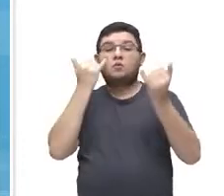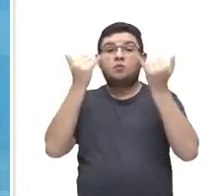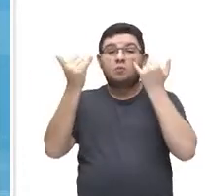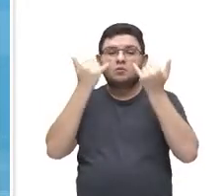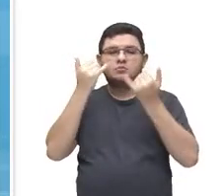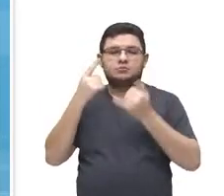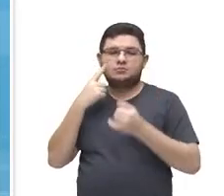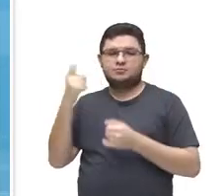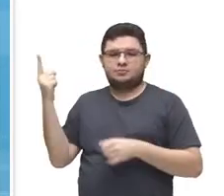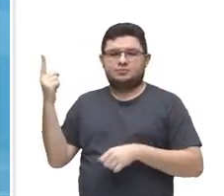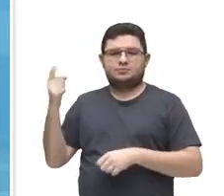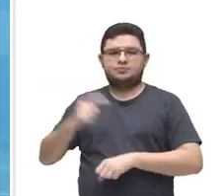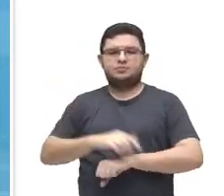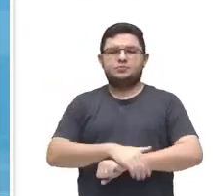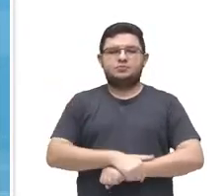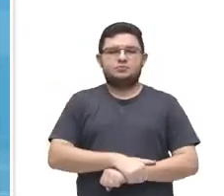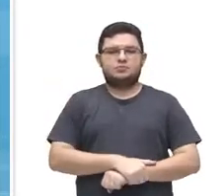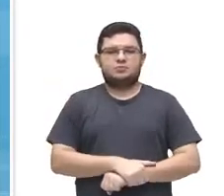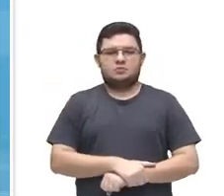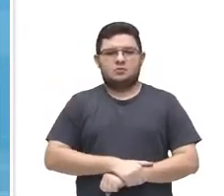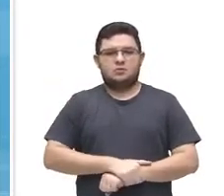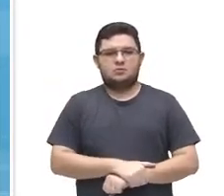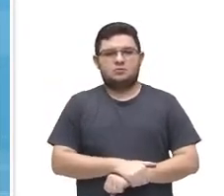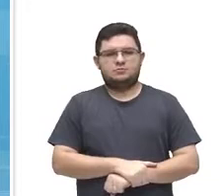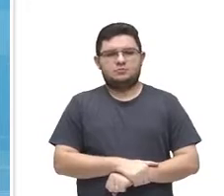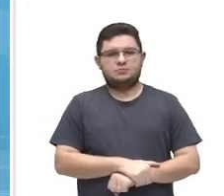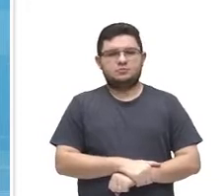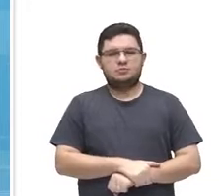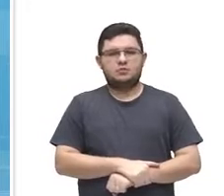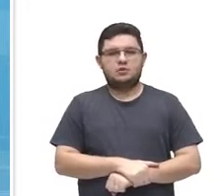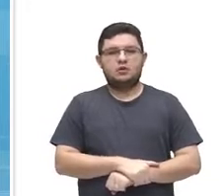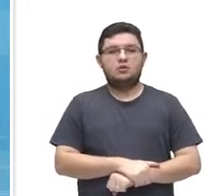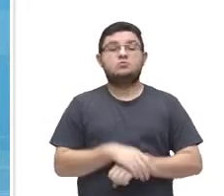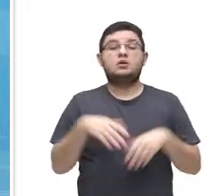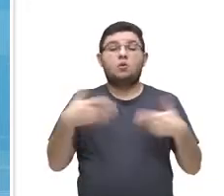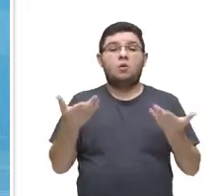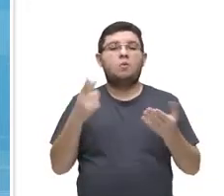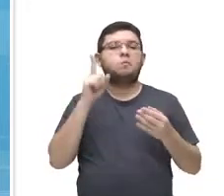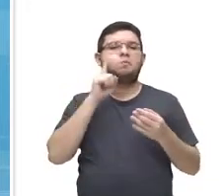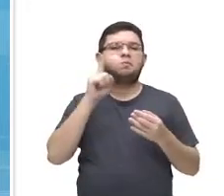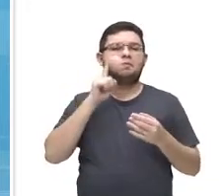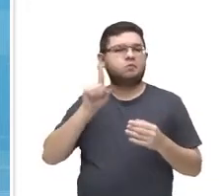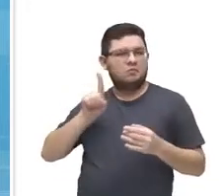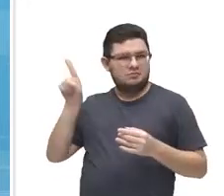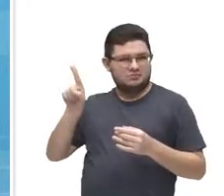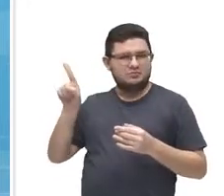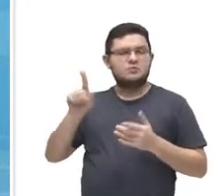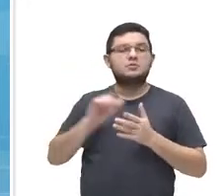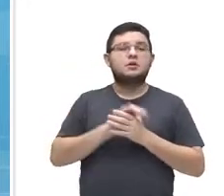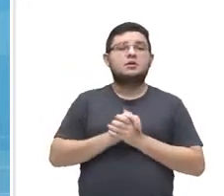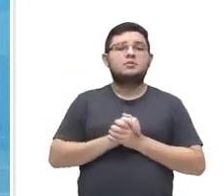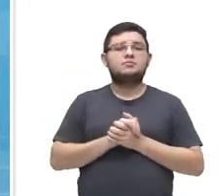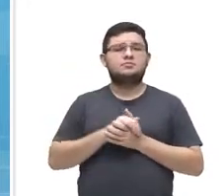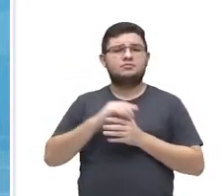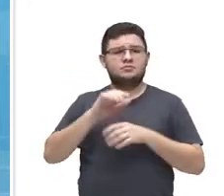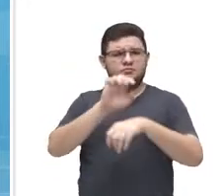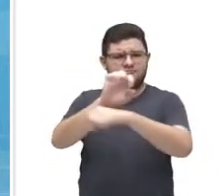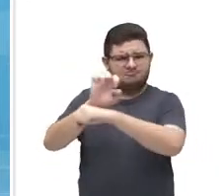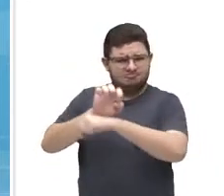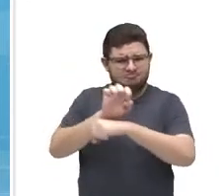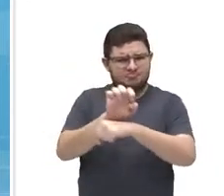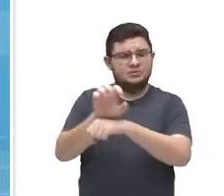country composed of 50 states and a federal district. Então, os Estados Unidos da América é um país composto por